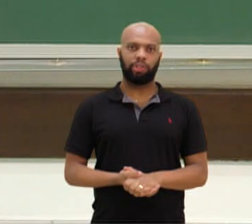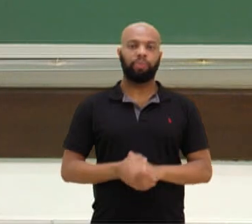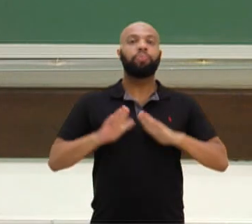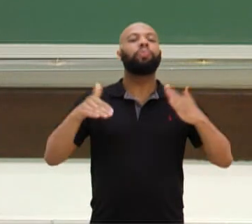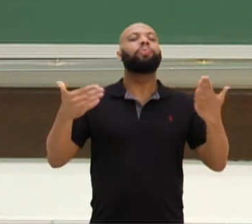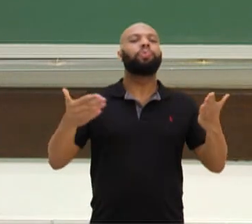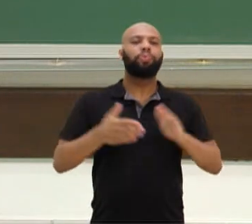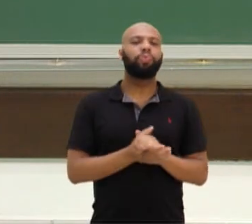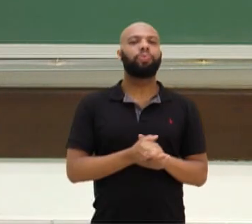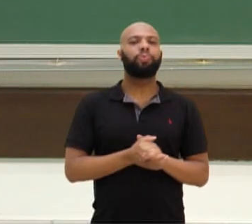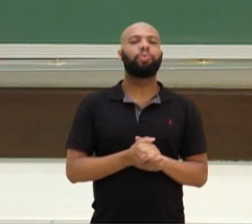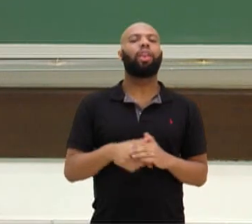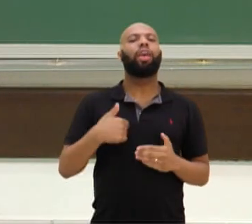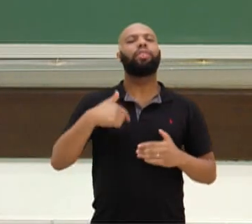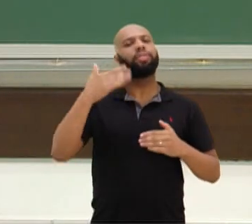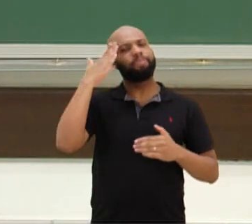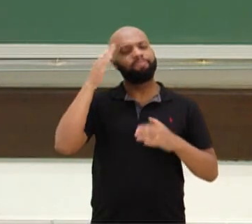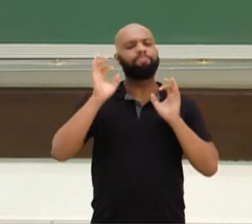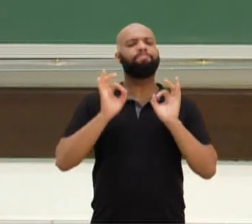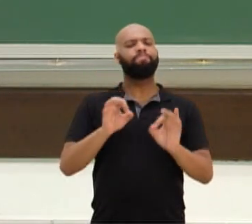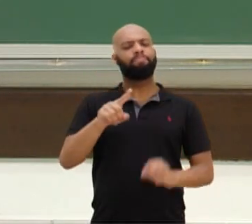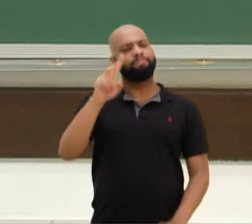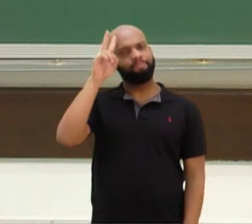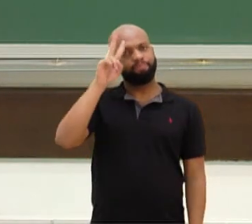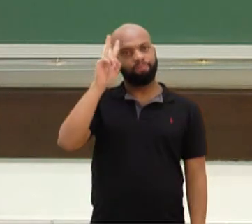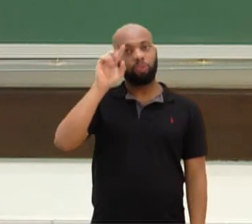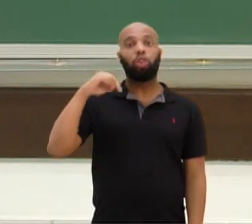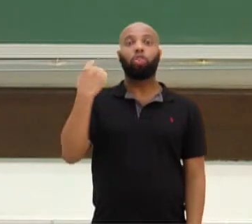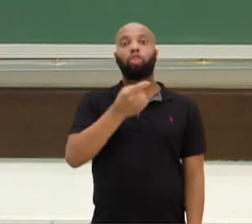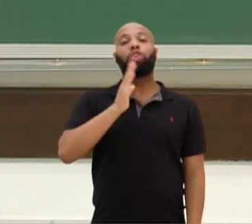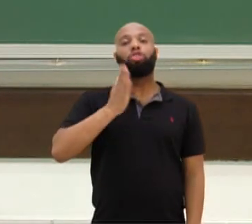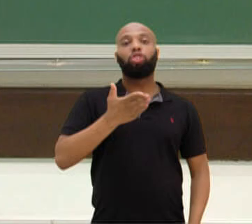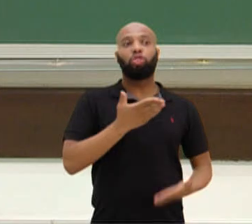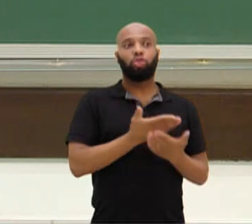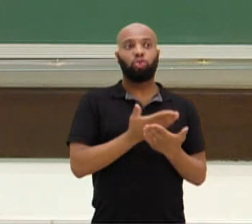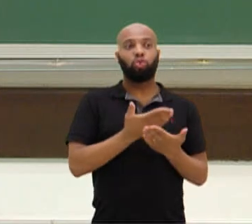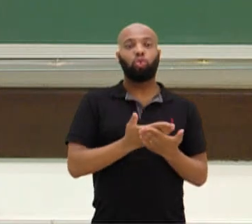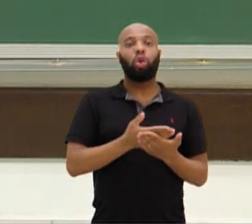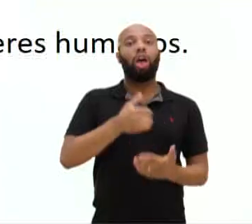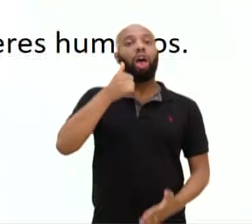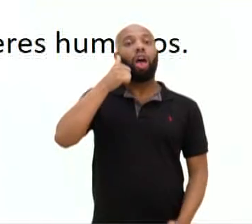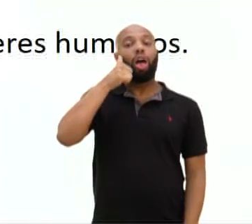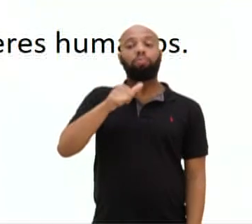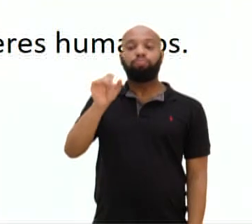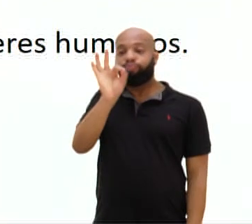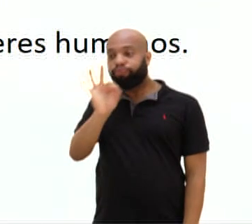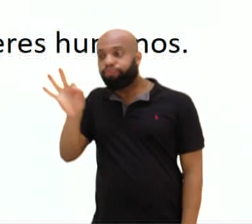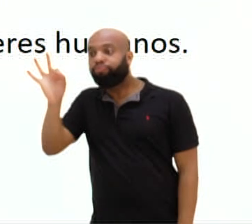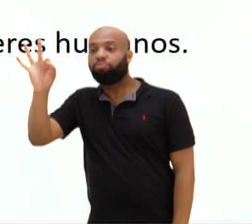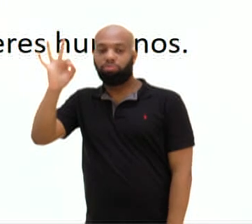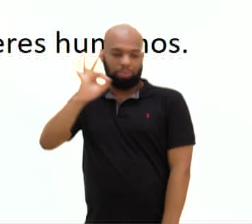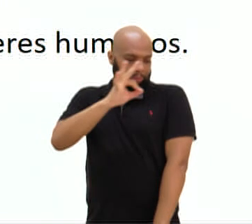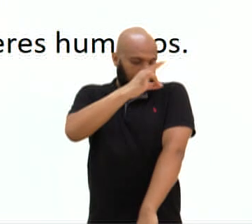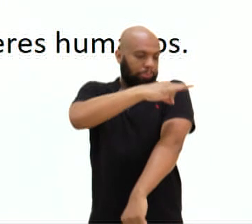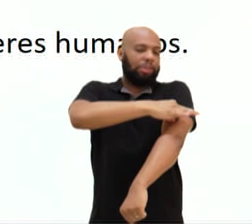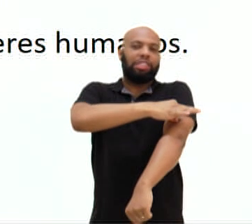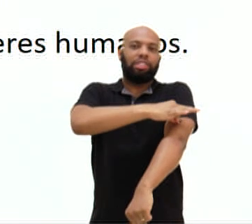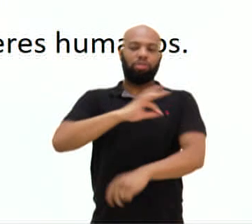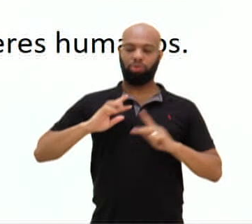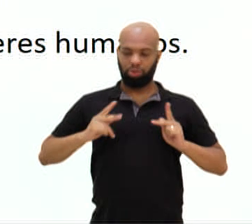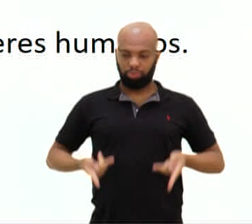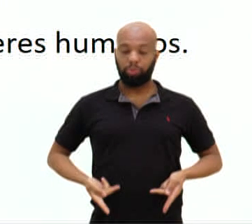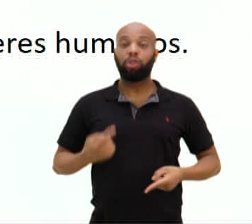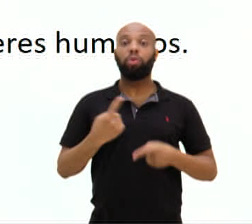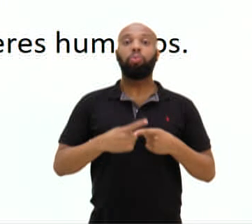E aí, gente? Esse eu tenho certeza que você lembrou de cara, né? Que a gente comentou que só as fêmeas são capazes de picar, porque elas é que se alimentam